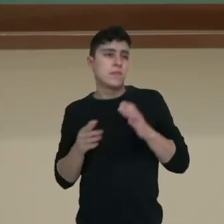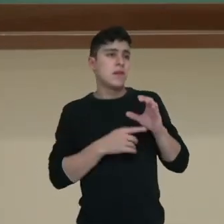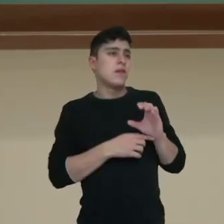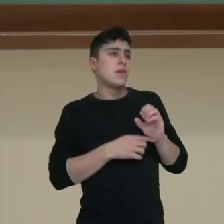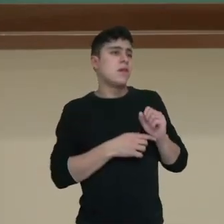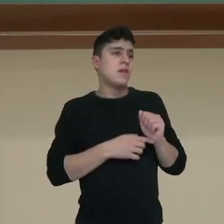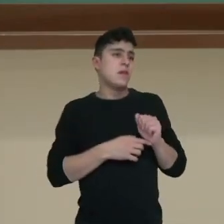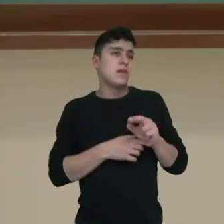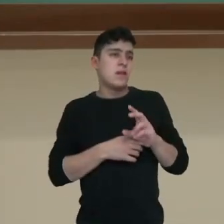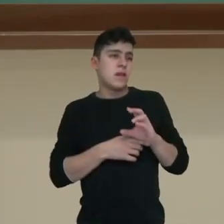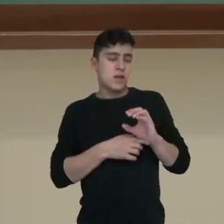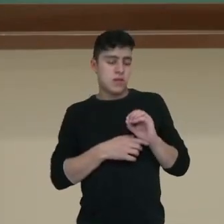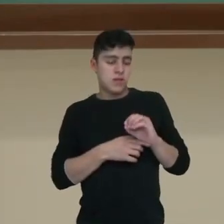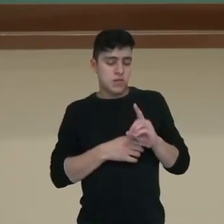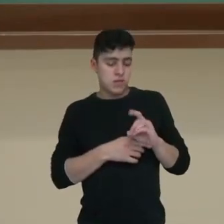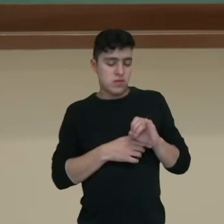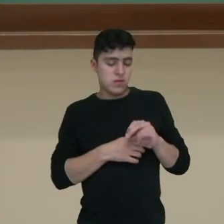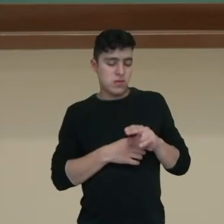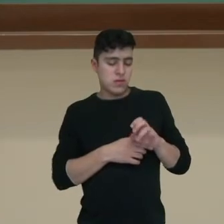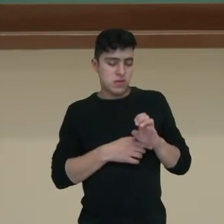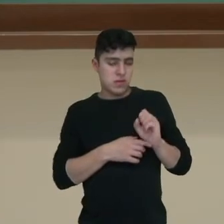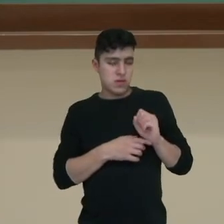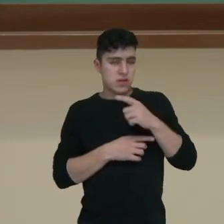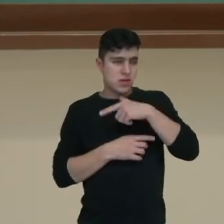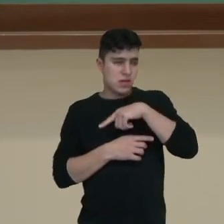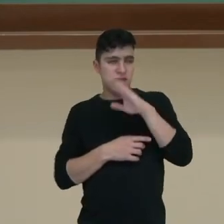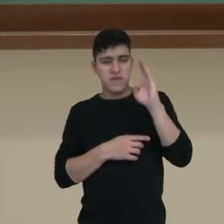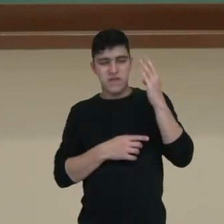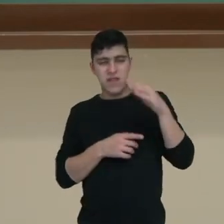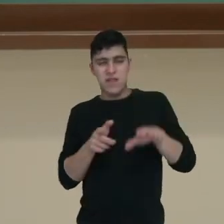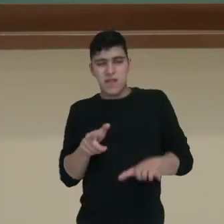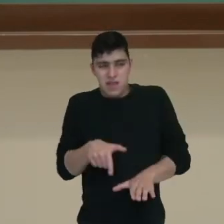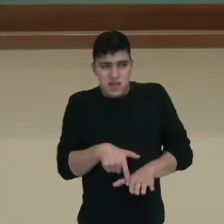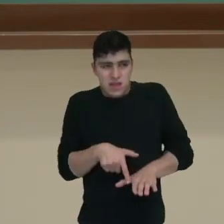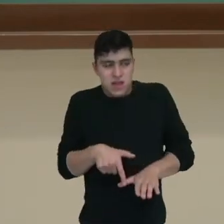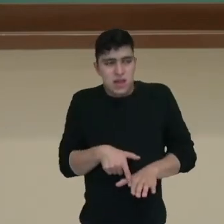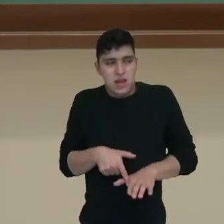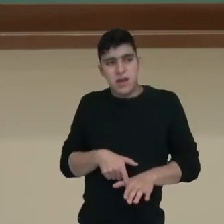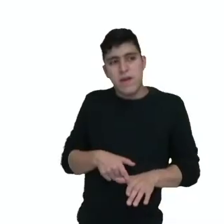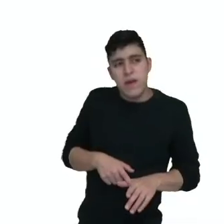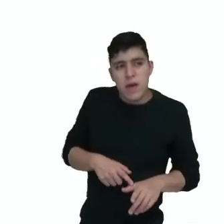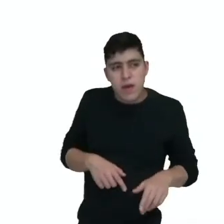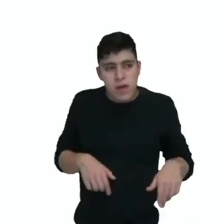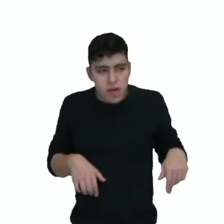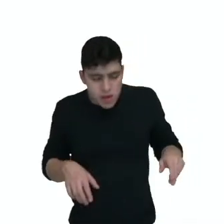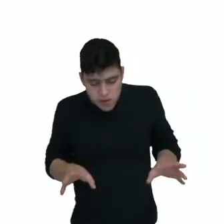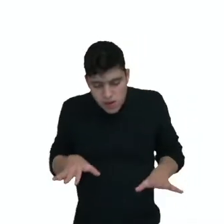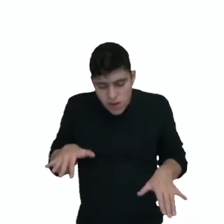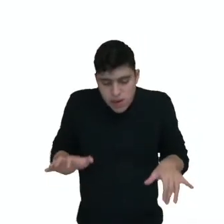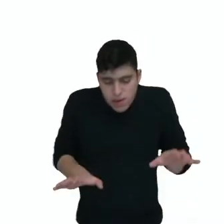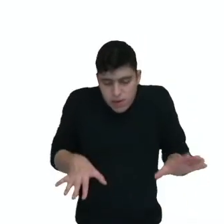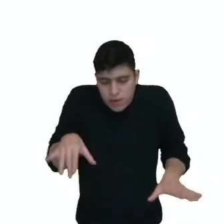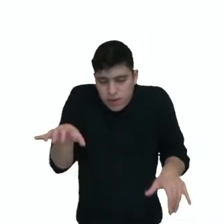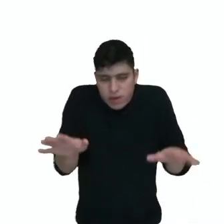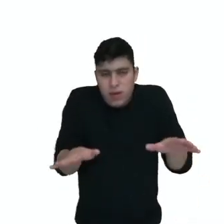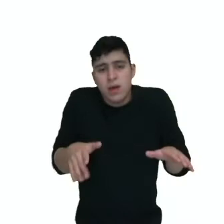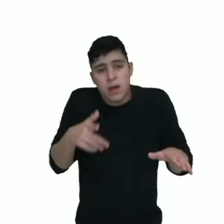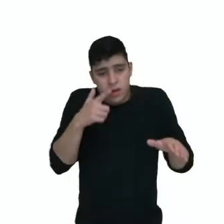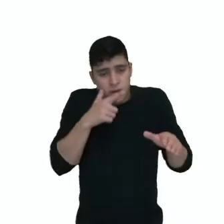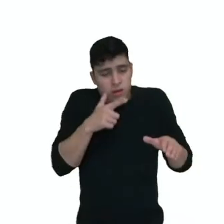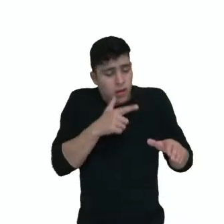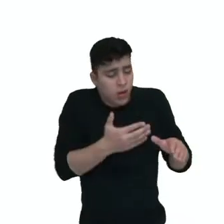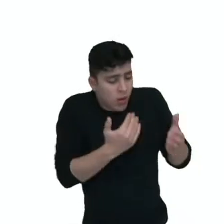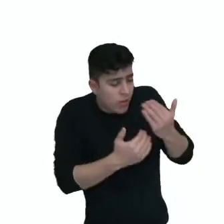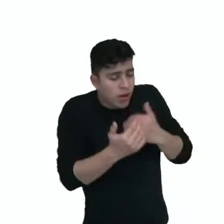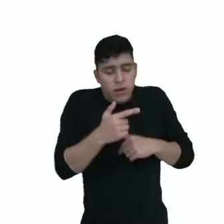Os sarcodíneos, né, que são aqueles que possuem falsos pés, né, os pseudópodes, tá? Para locomoção e também para alimentação.